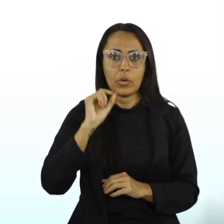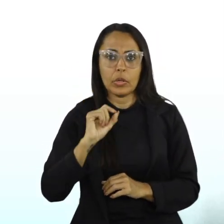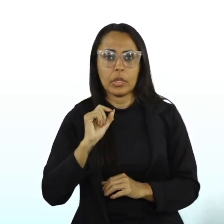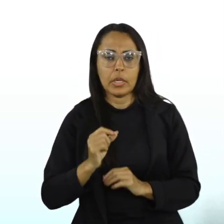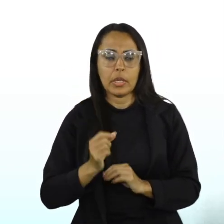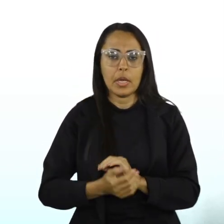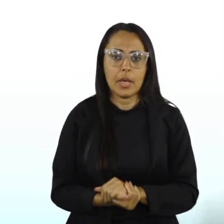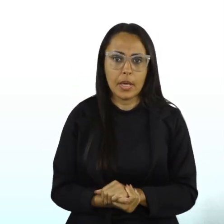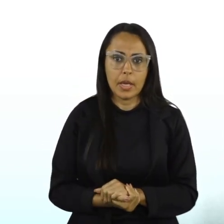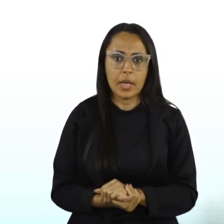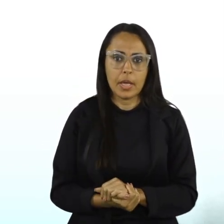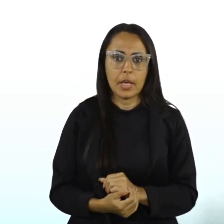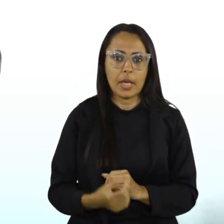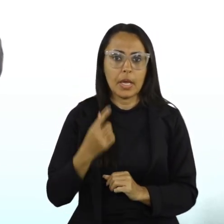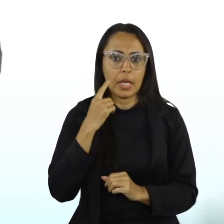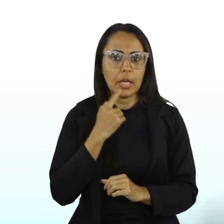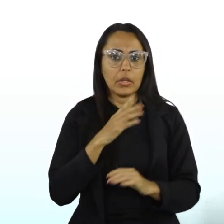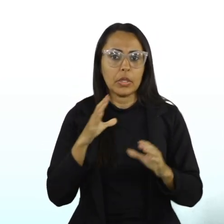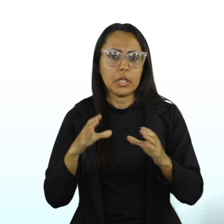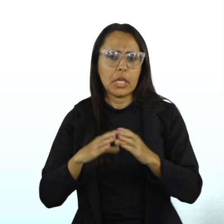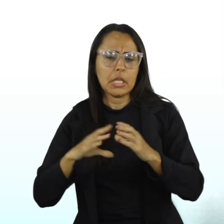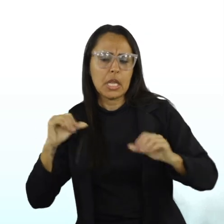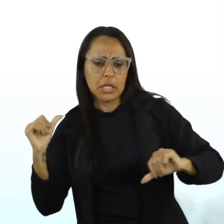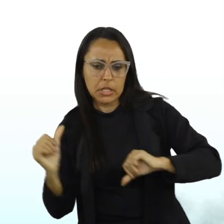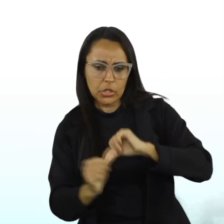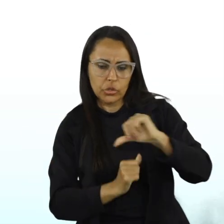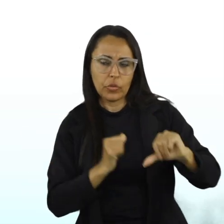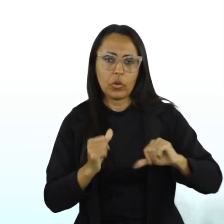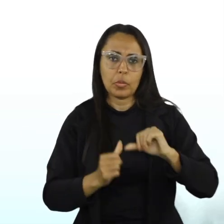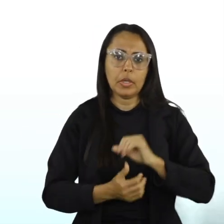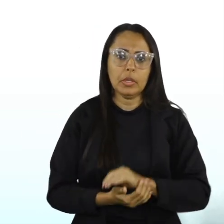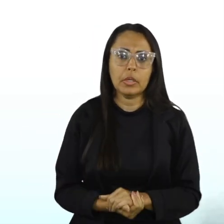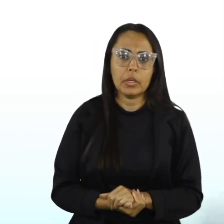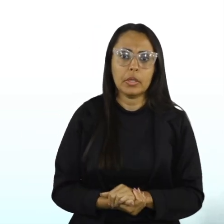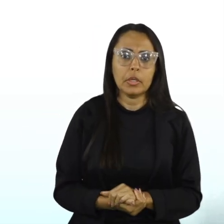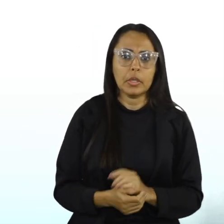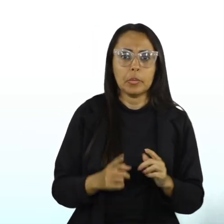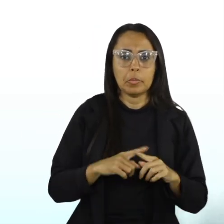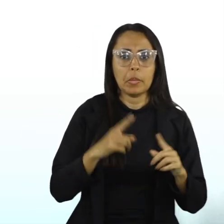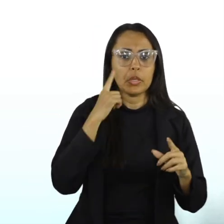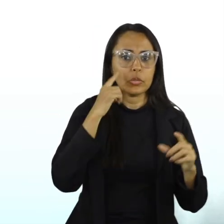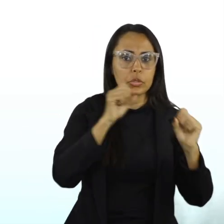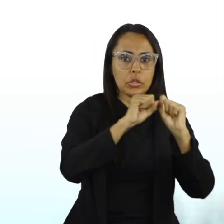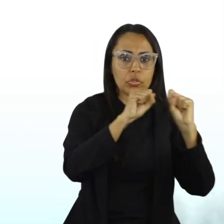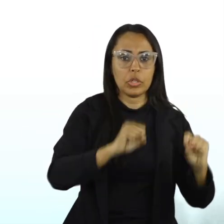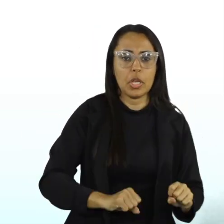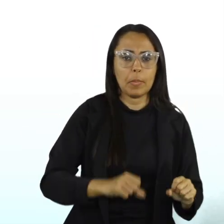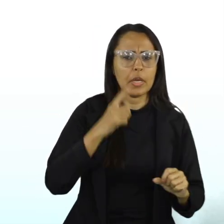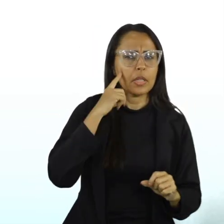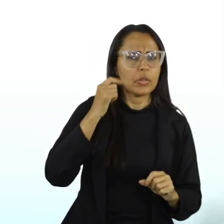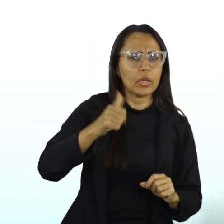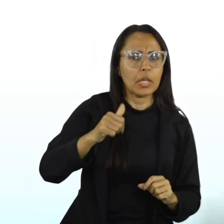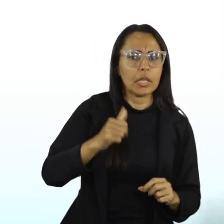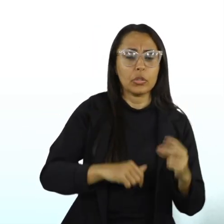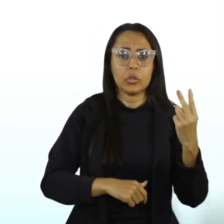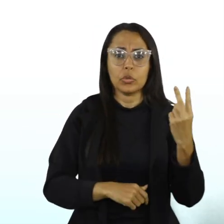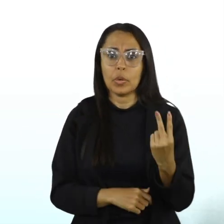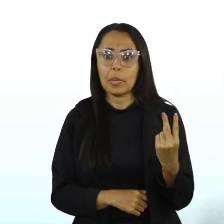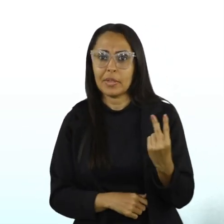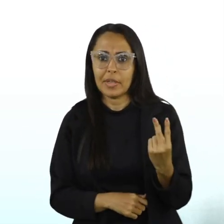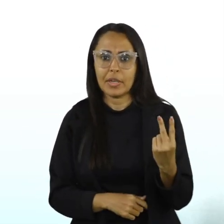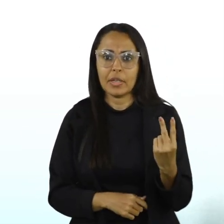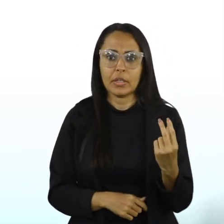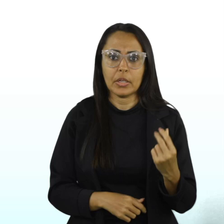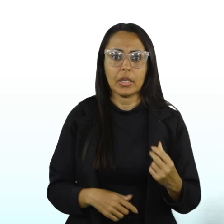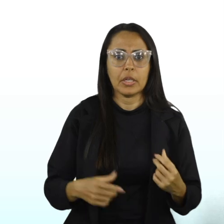que a energia ela se conserva e ela se transforma. Porém, os sistemas serão analisados de 2 maneiras. Nós